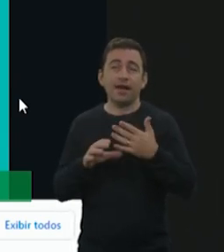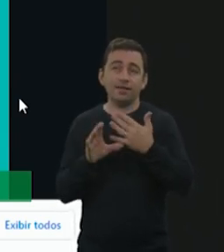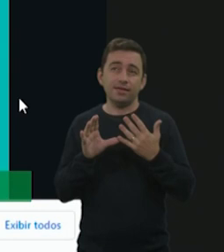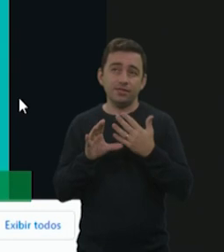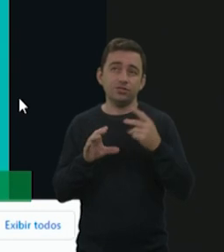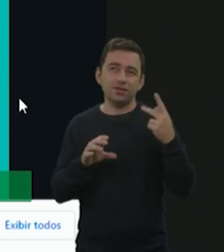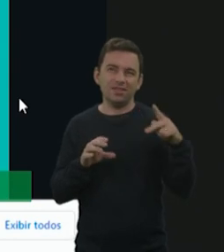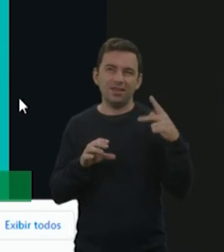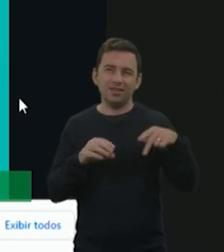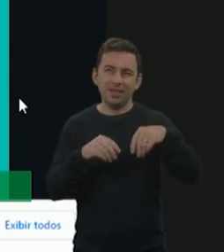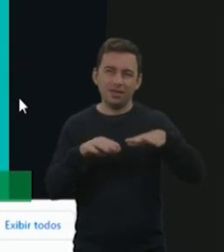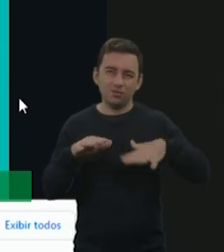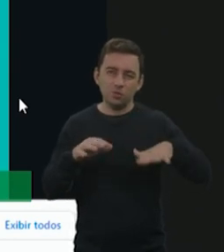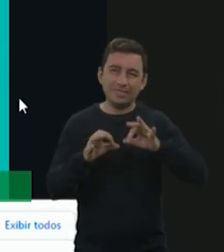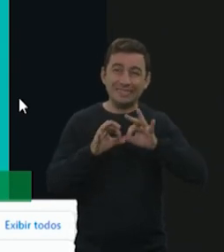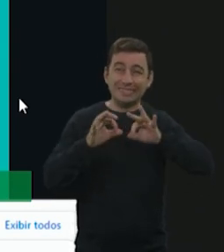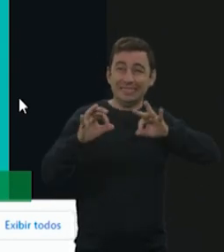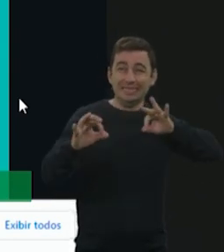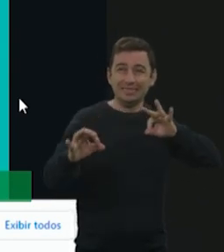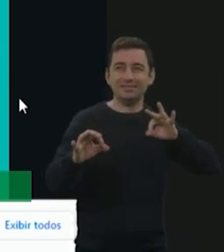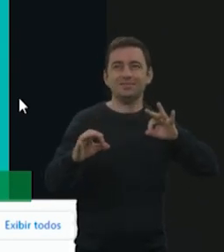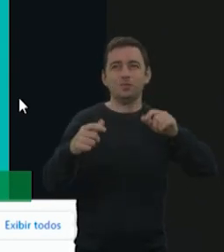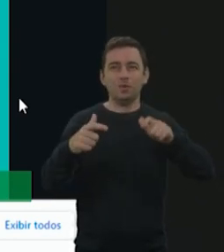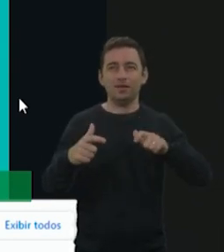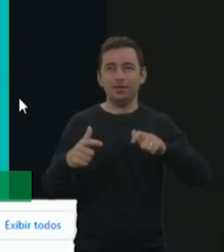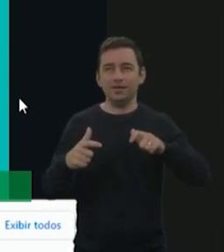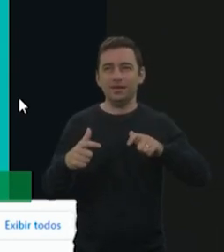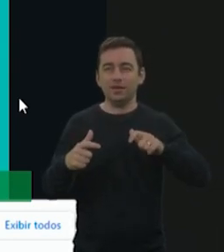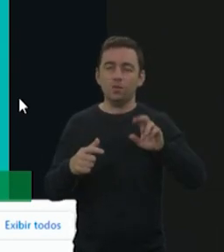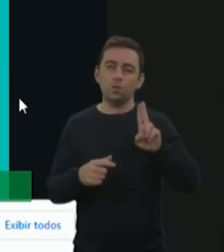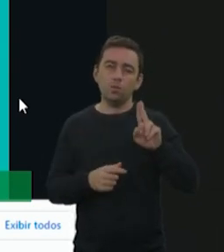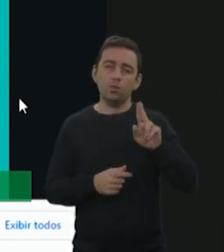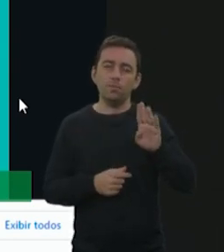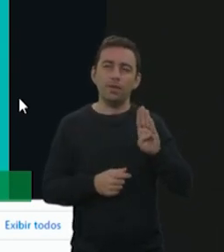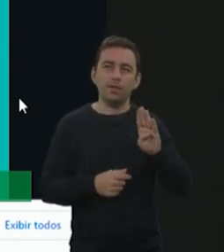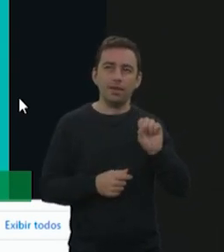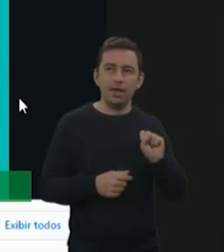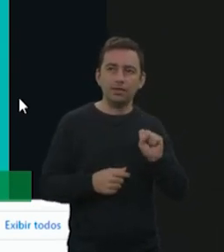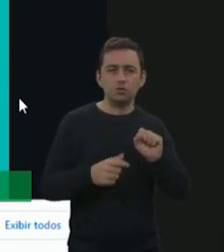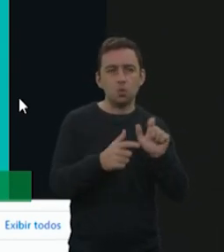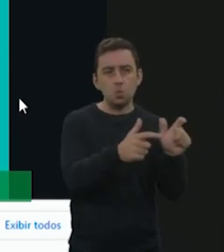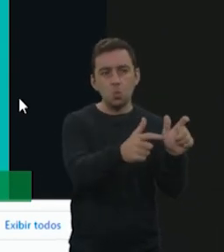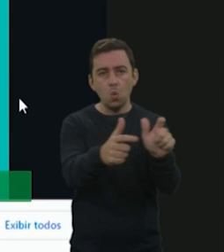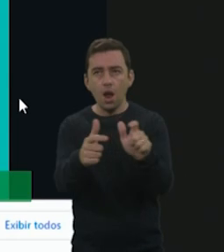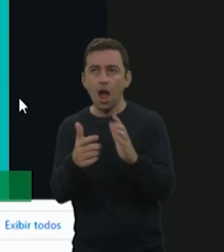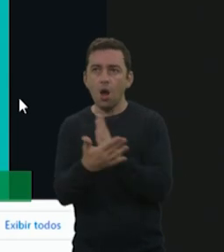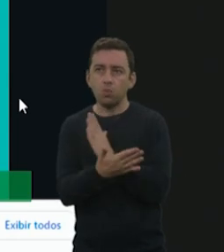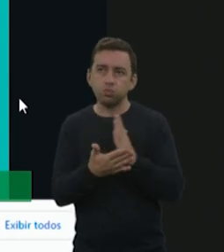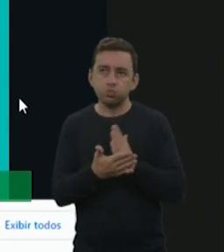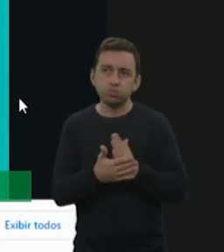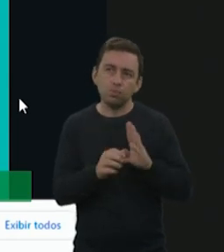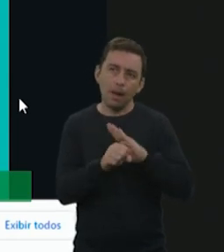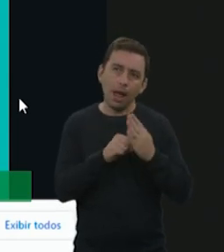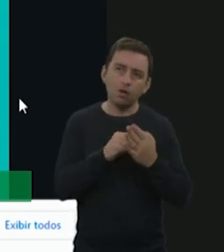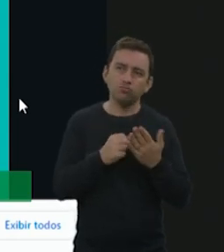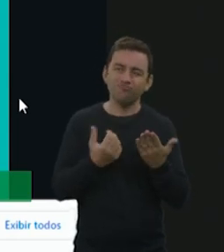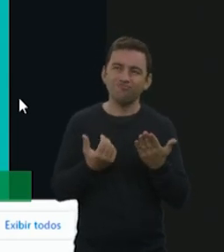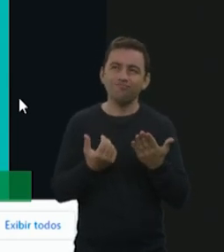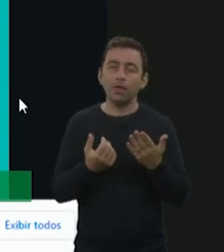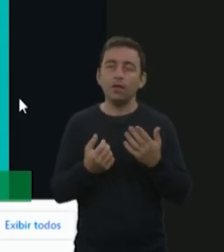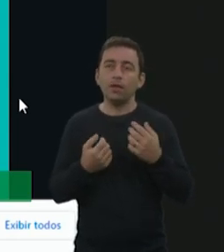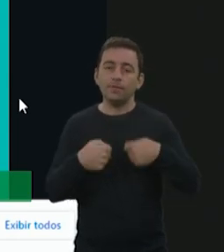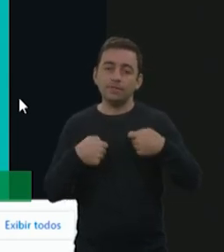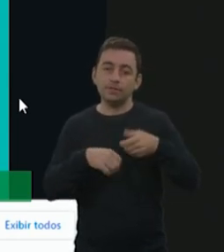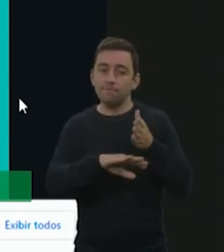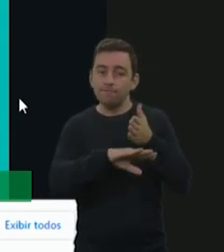territorial, uma distância da UBS para alguns lugares do município, alguns bairros, eles fazem a coleta